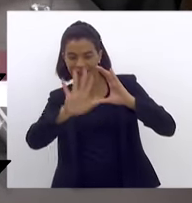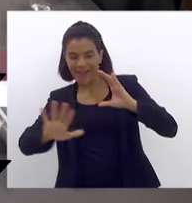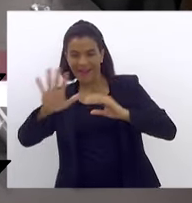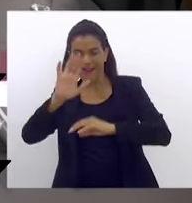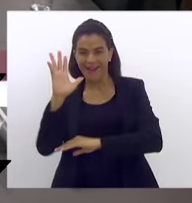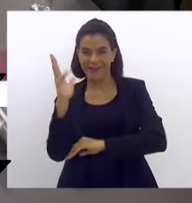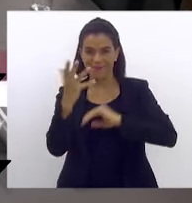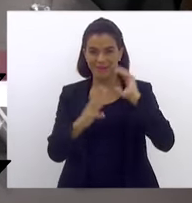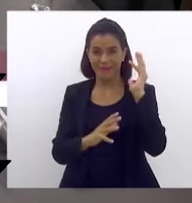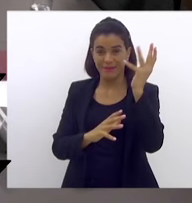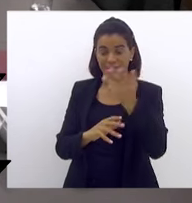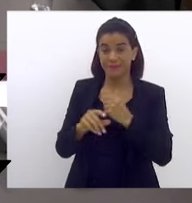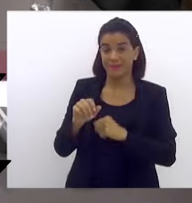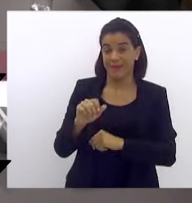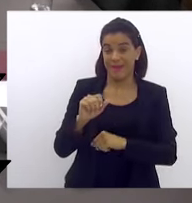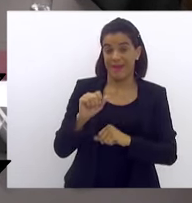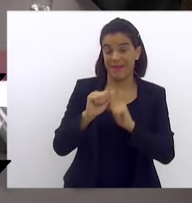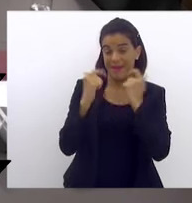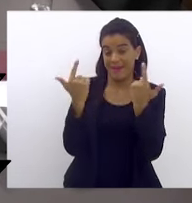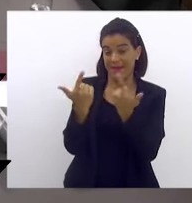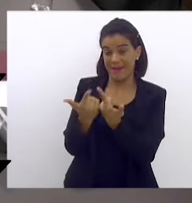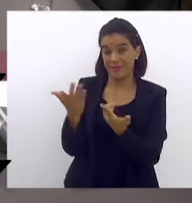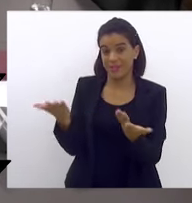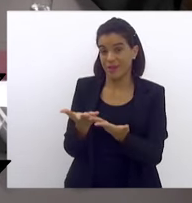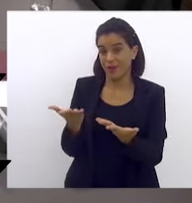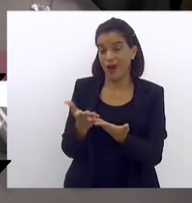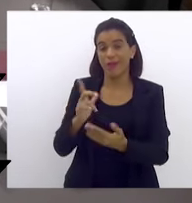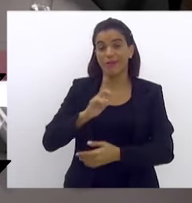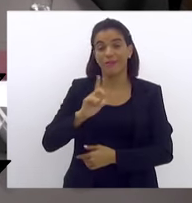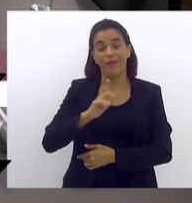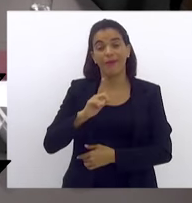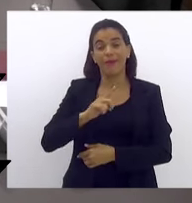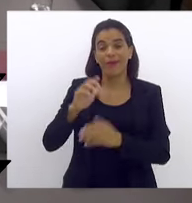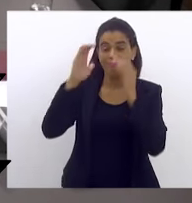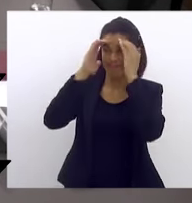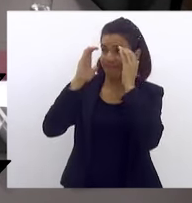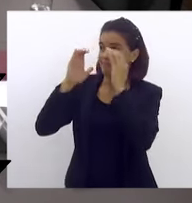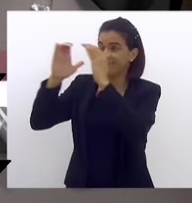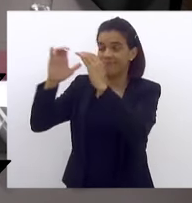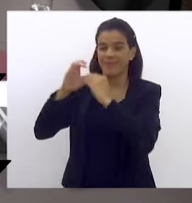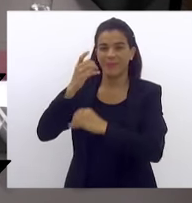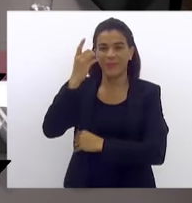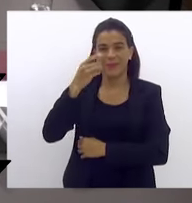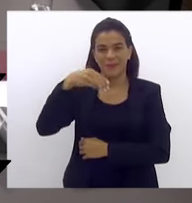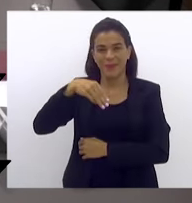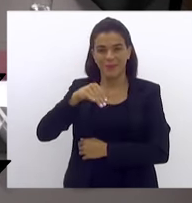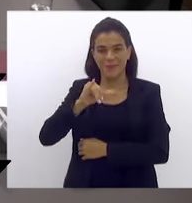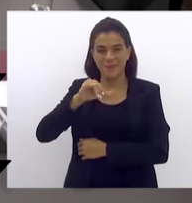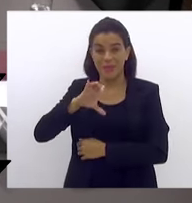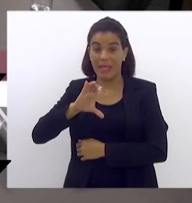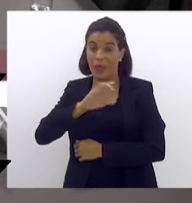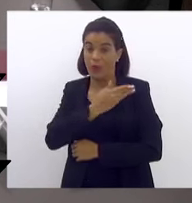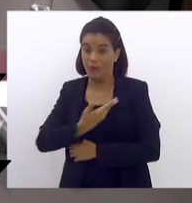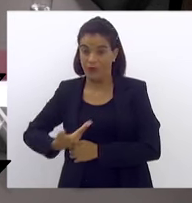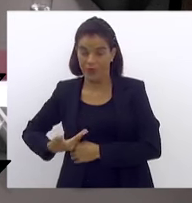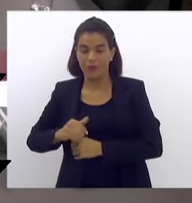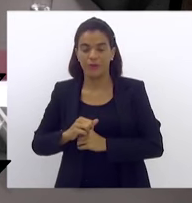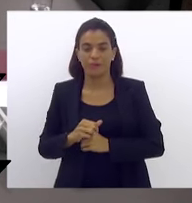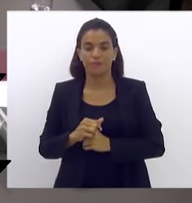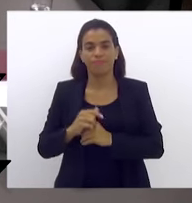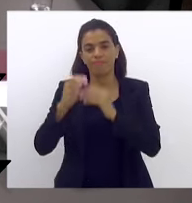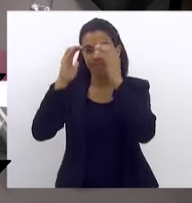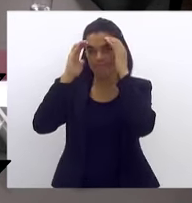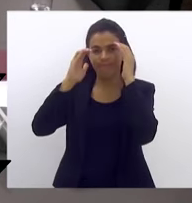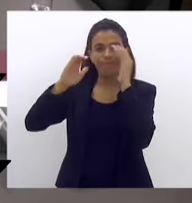Legislativa passa so o seu comando No Poder Executivo aprovar intuição de políticas de